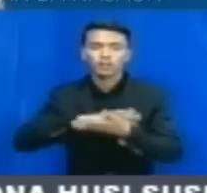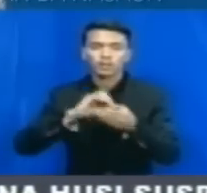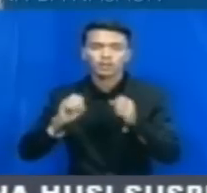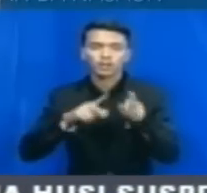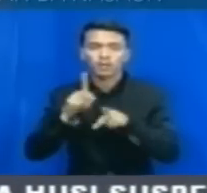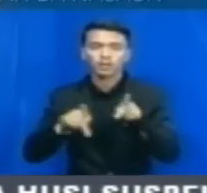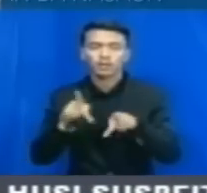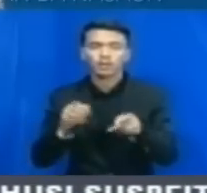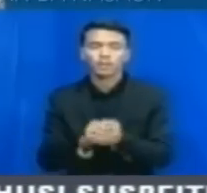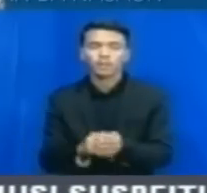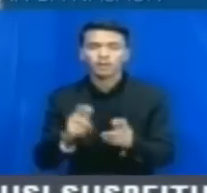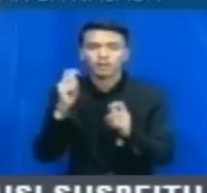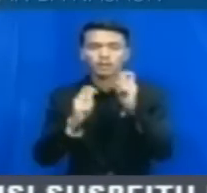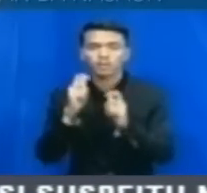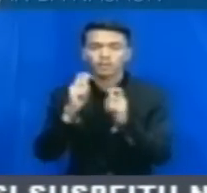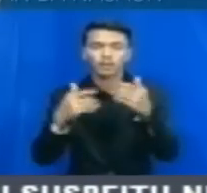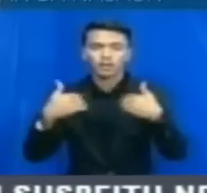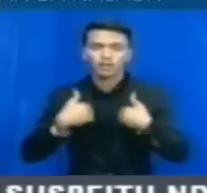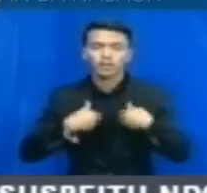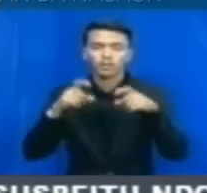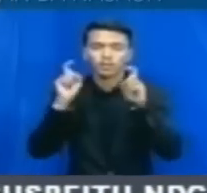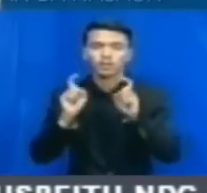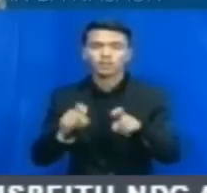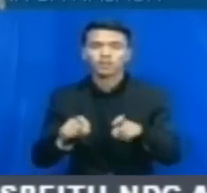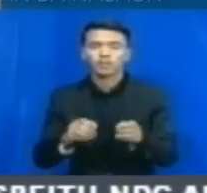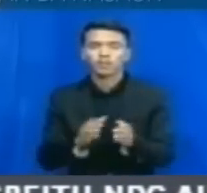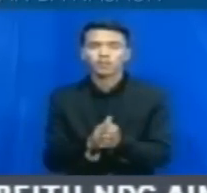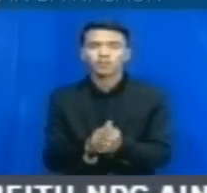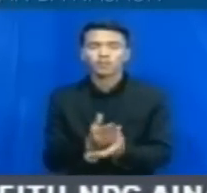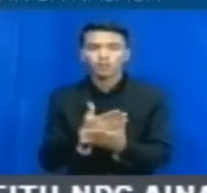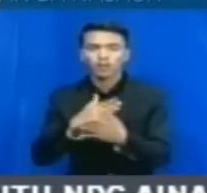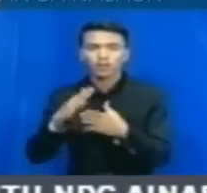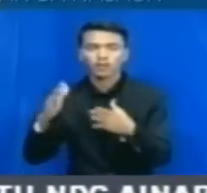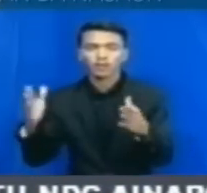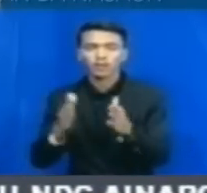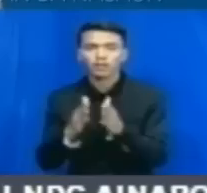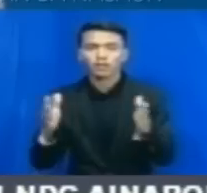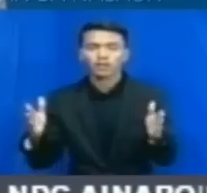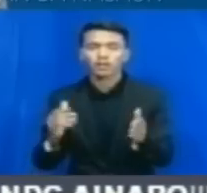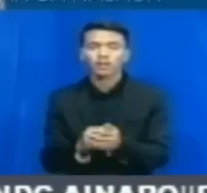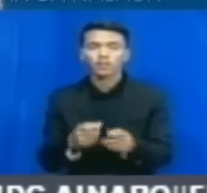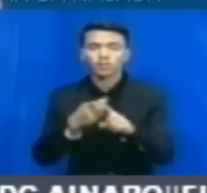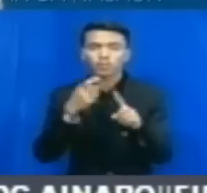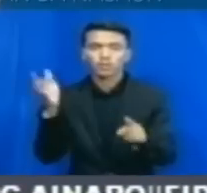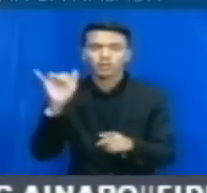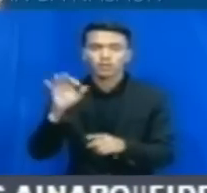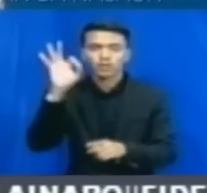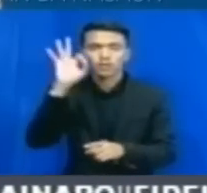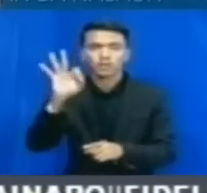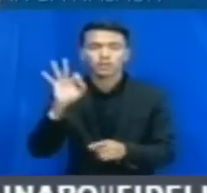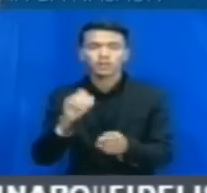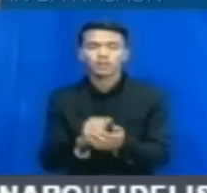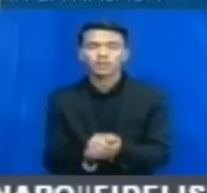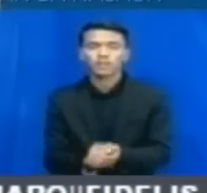sociedade maka tribunal iha obrigação atu hakleang irane atu combate ne tu ros liu husi sirna insia e sirna insia tu